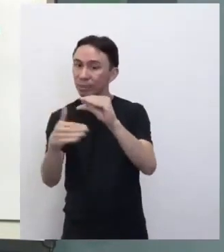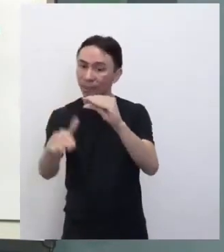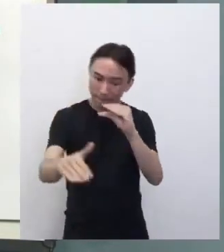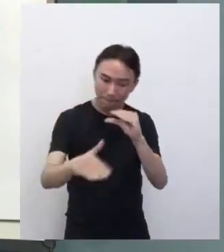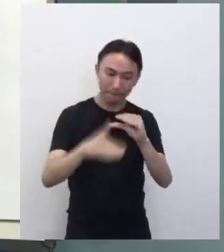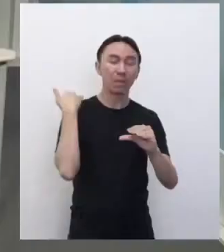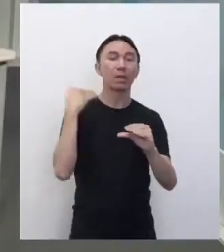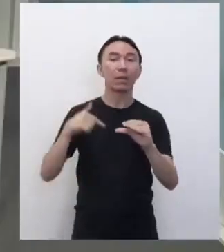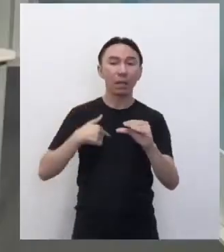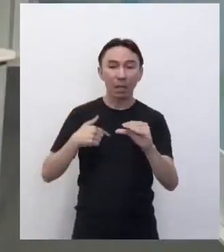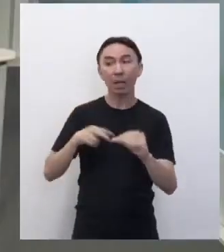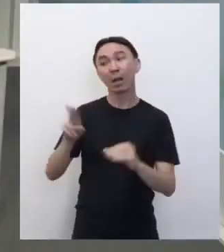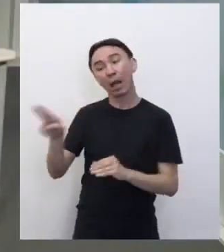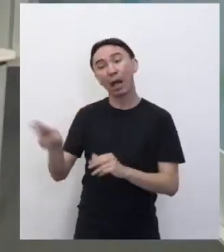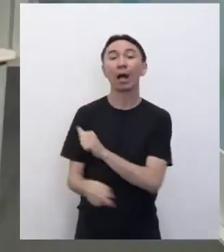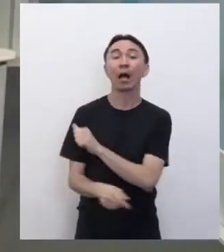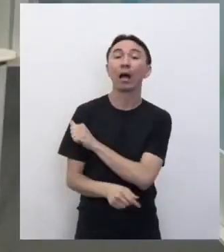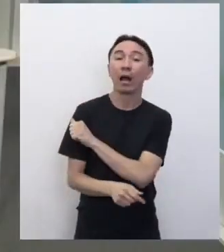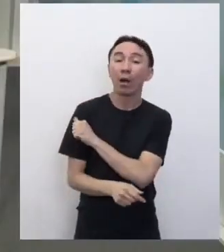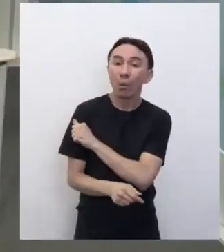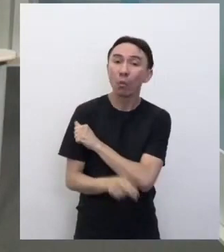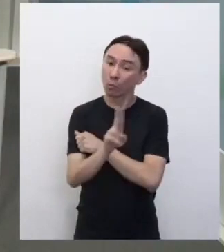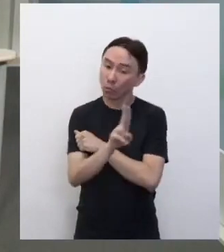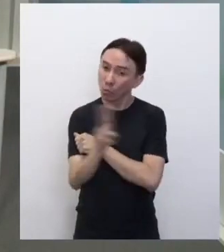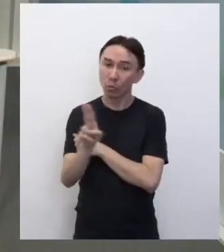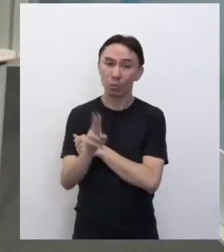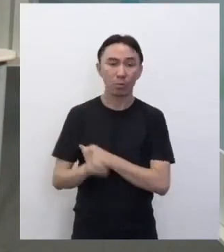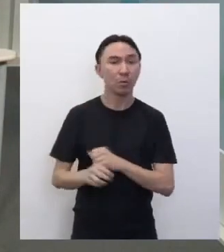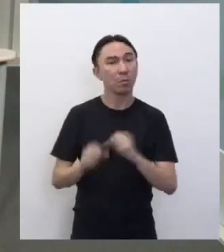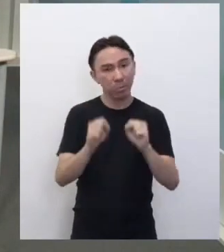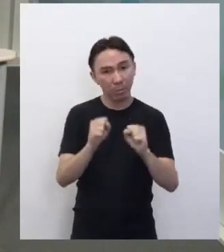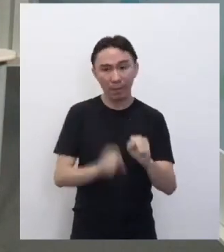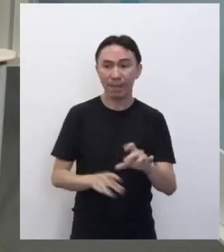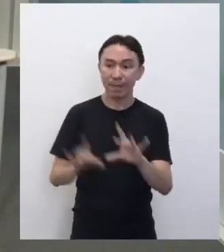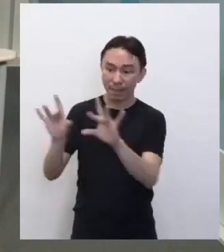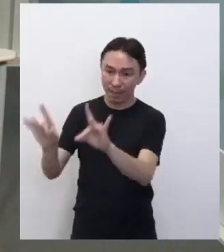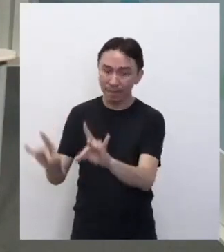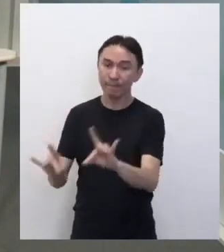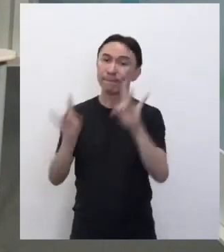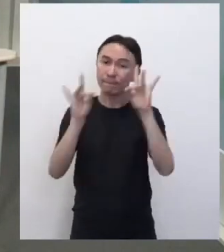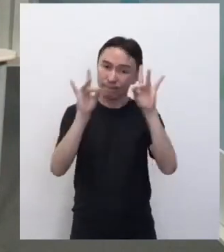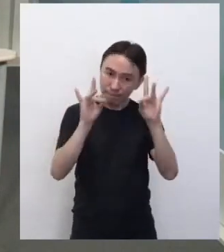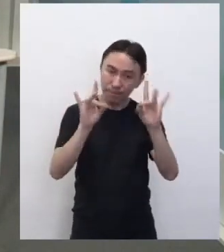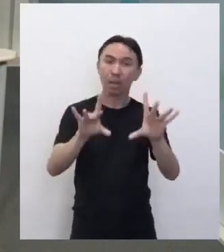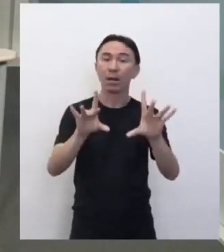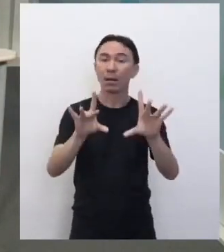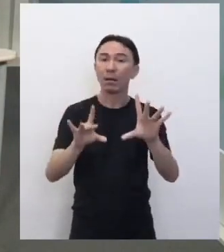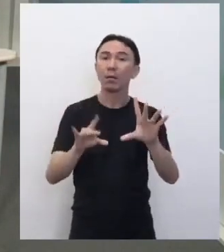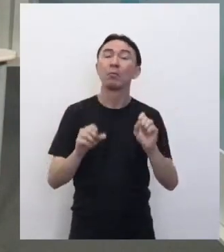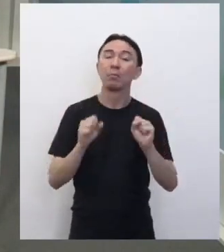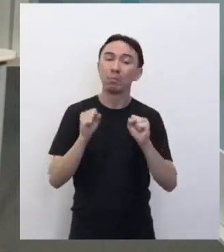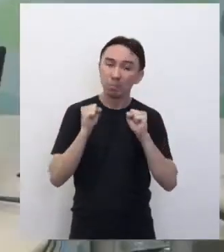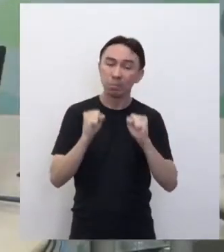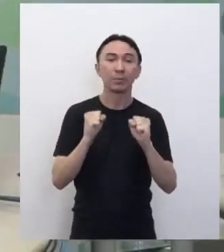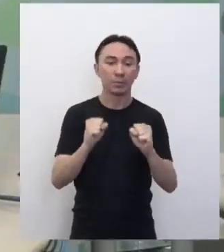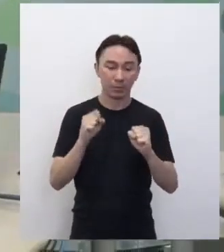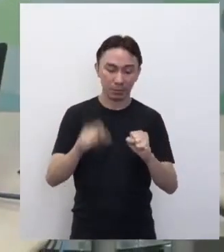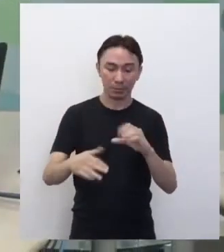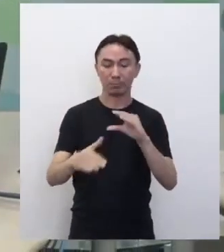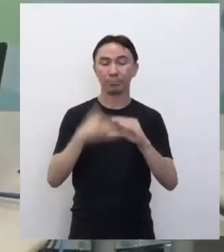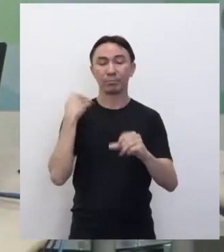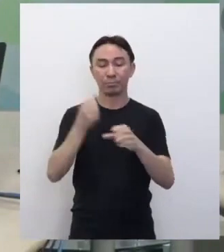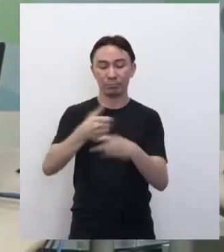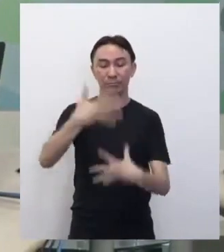aluno, né, Ed? Sim, vocês podem segurar ali 2 segundos no aplicativo e aí você copia e cola direto Na página que estão